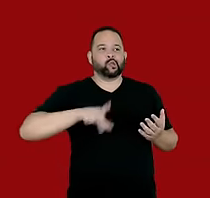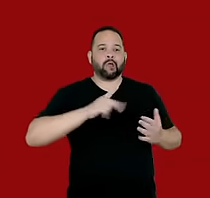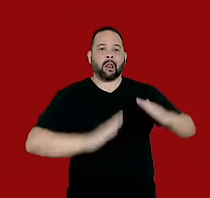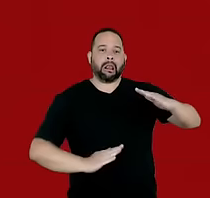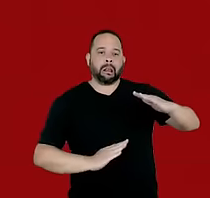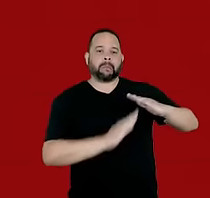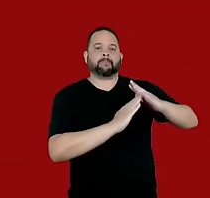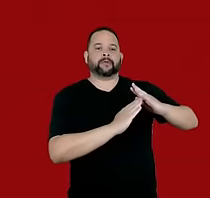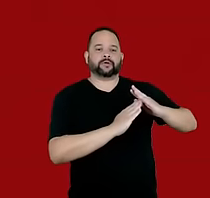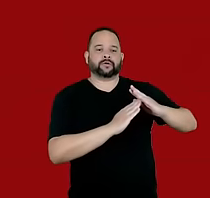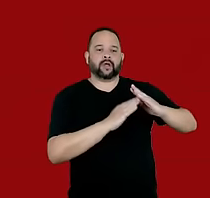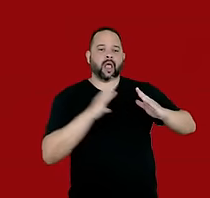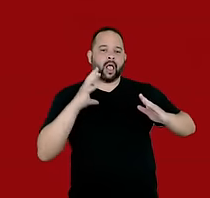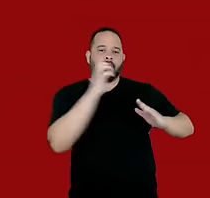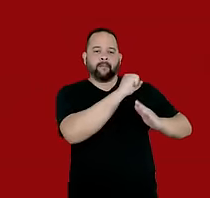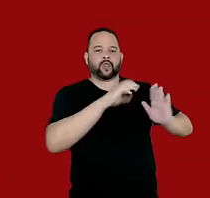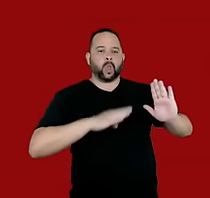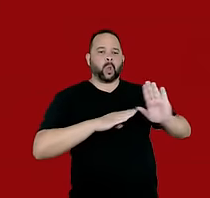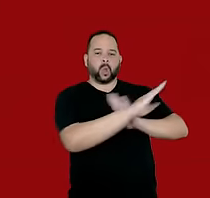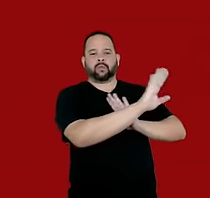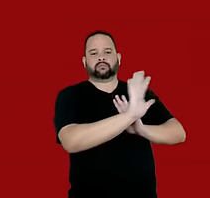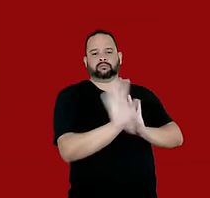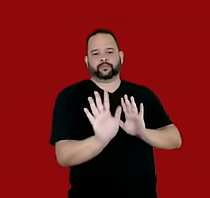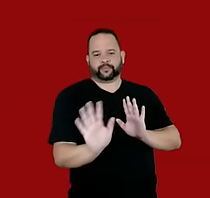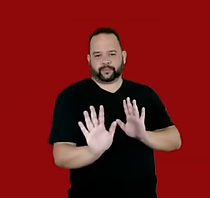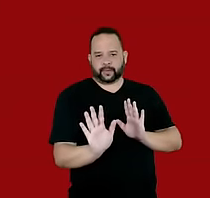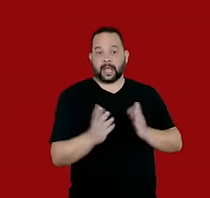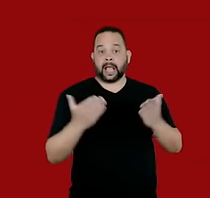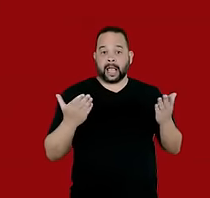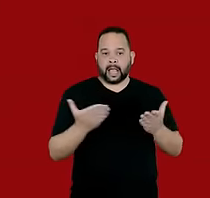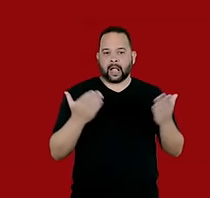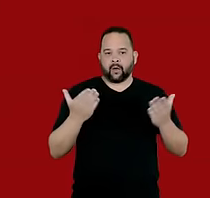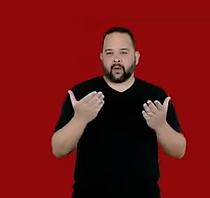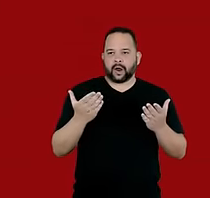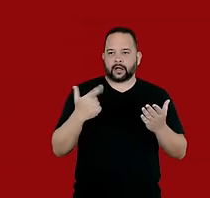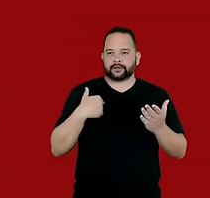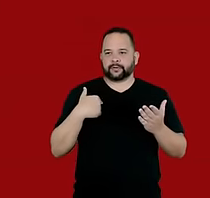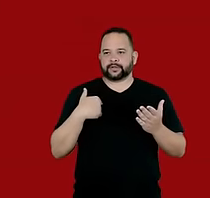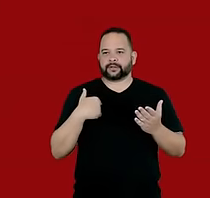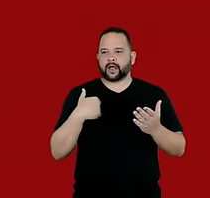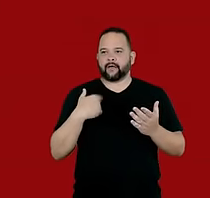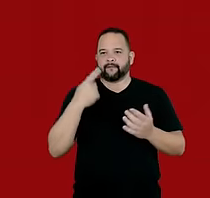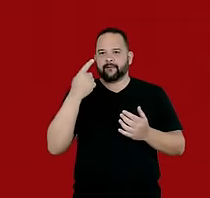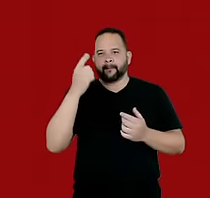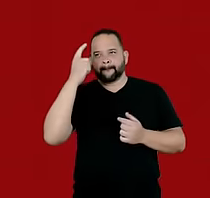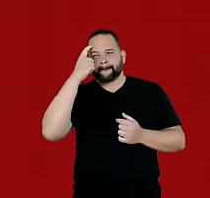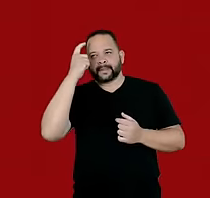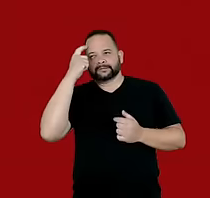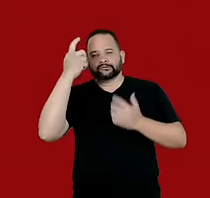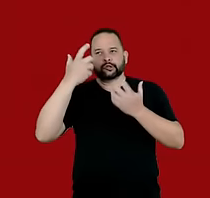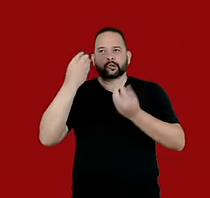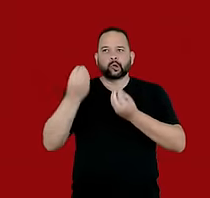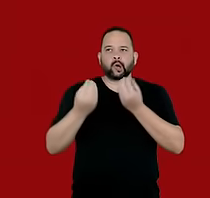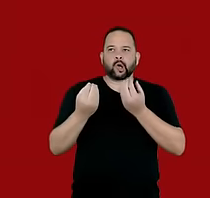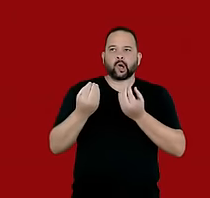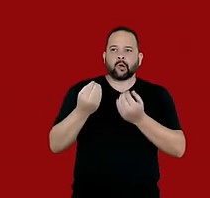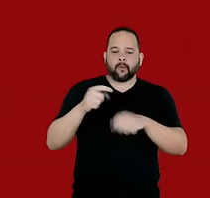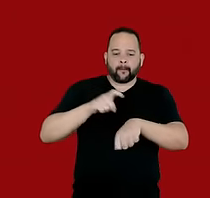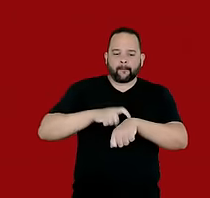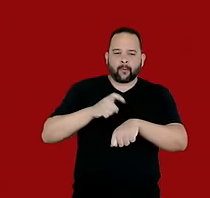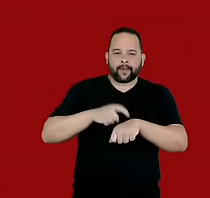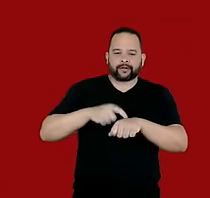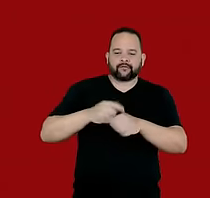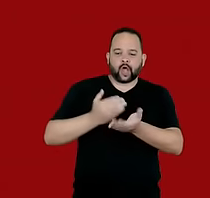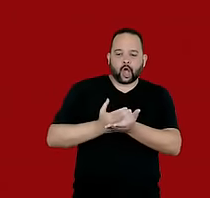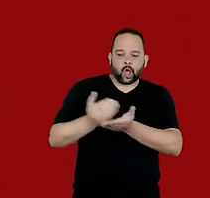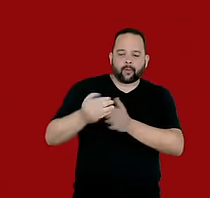a dúvida agora é quando começa a cair há meses atrás a gente já achava que o juro americano ia cair lá pro meio do ano agora a gente já tá achando que